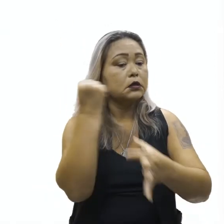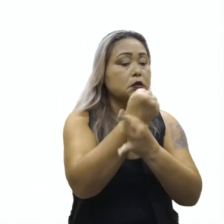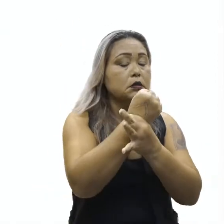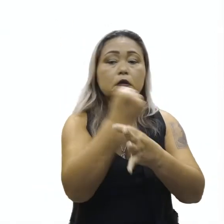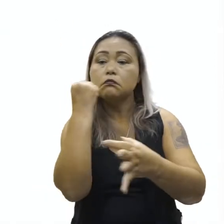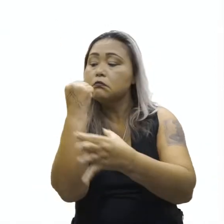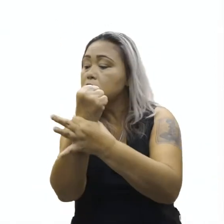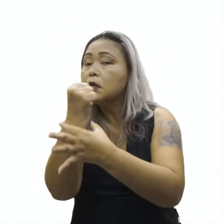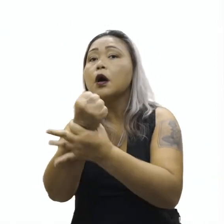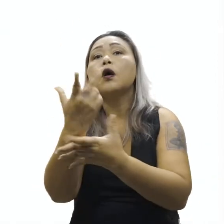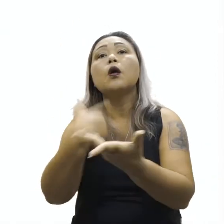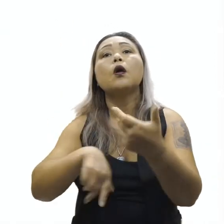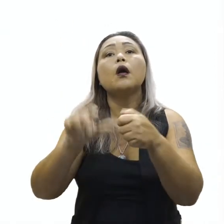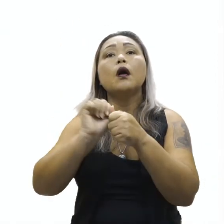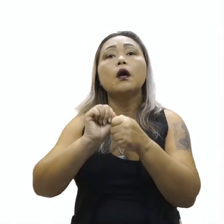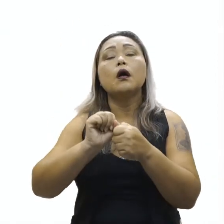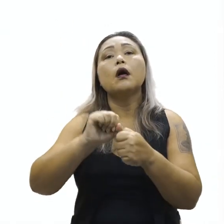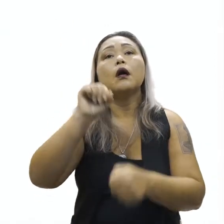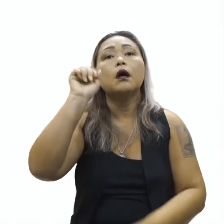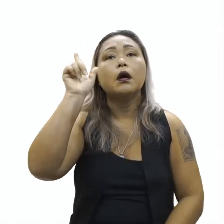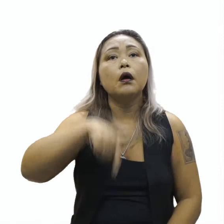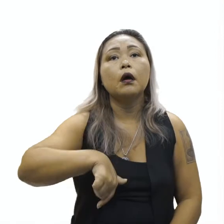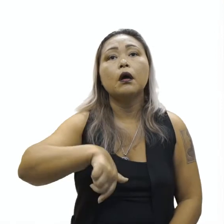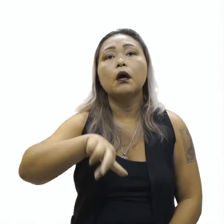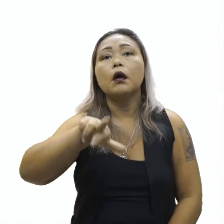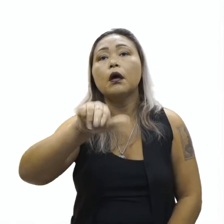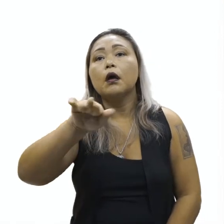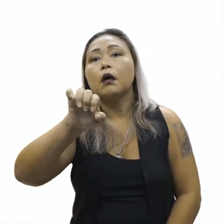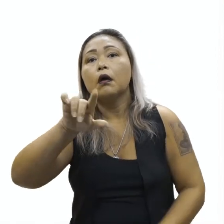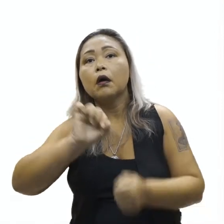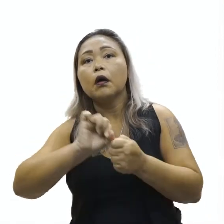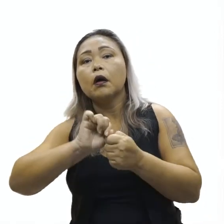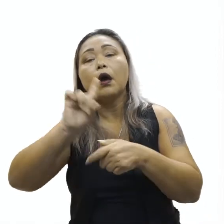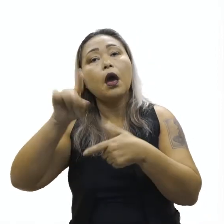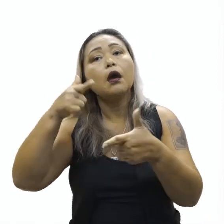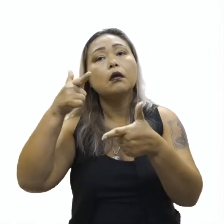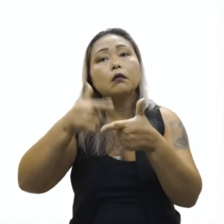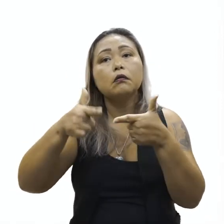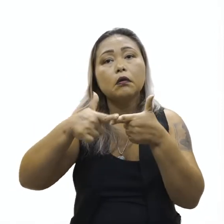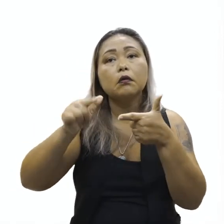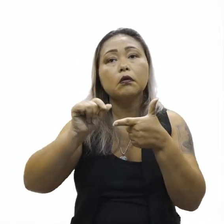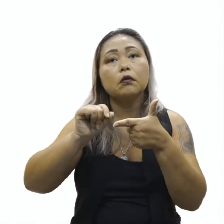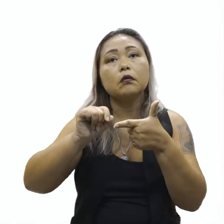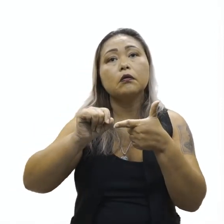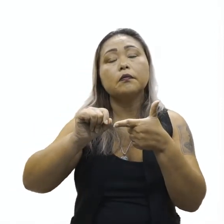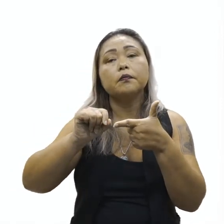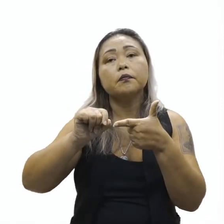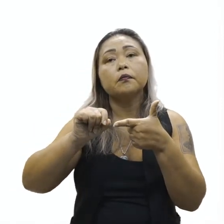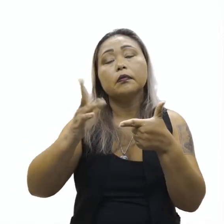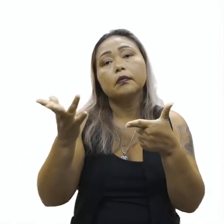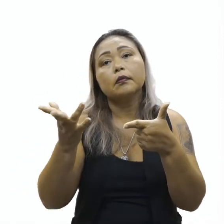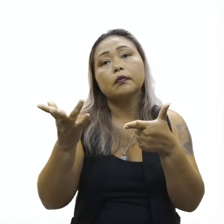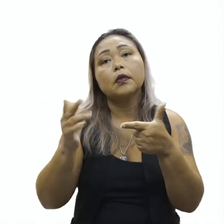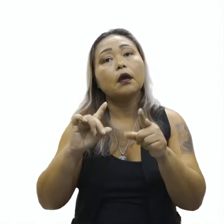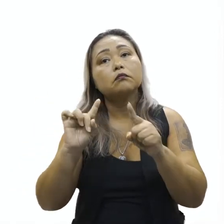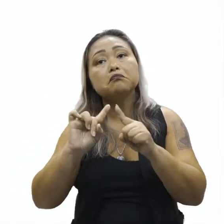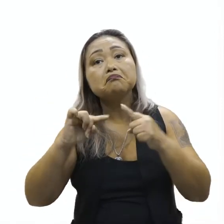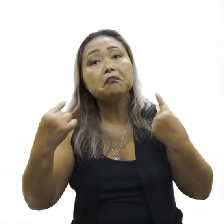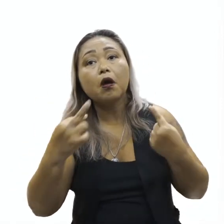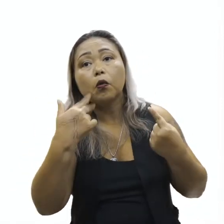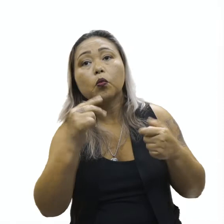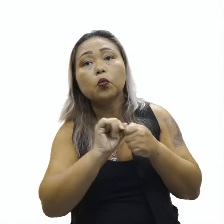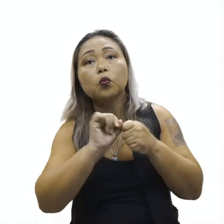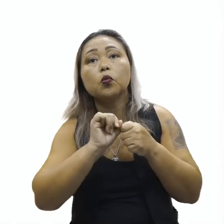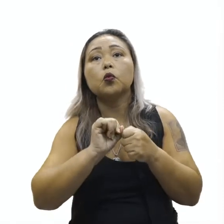o Locke diz que é a propriedade privada que é o problema. Olha só, já discordou aí, né, galera? Então, assim, para ele, a